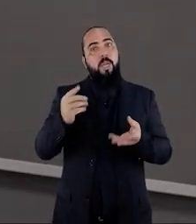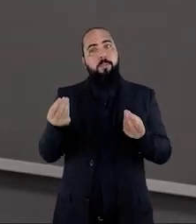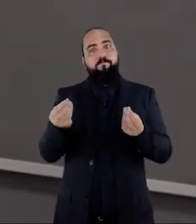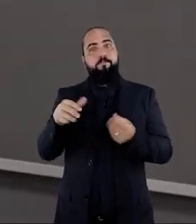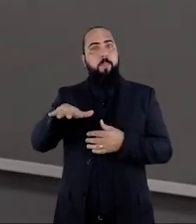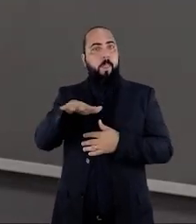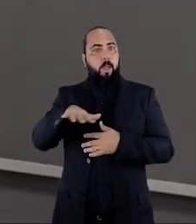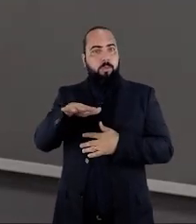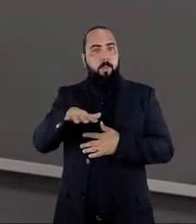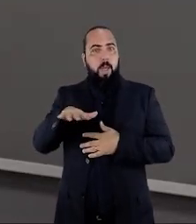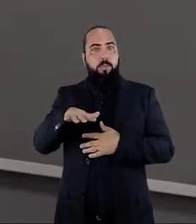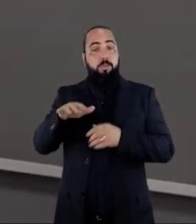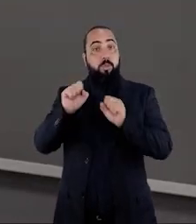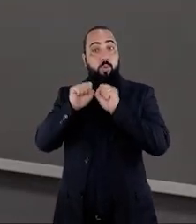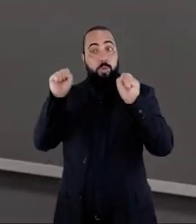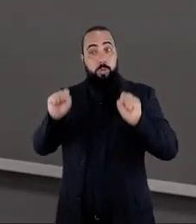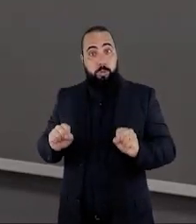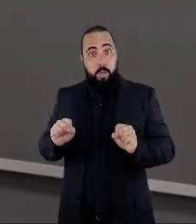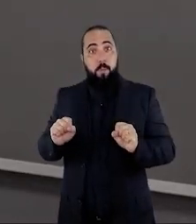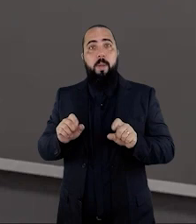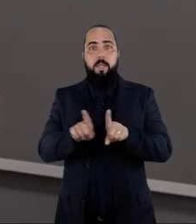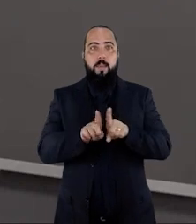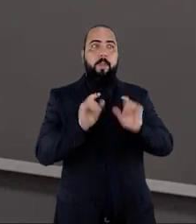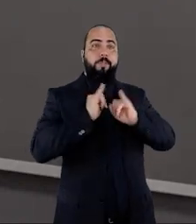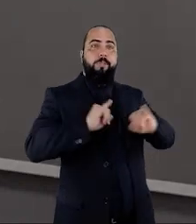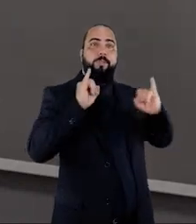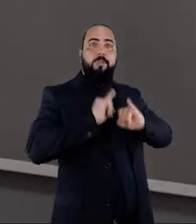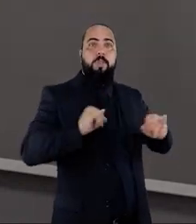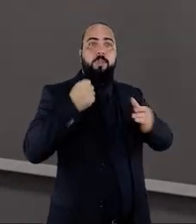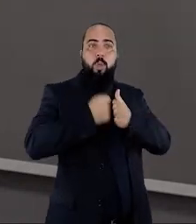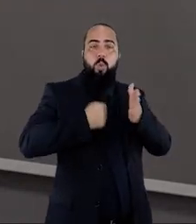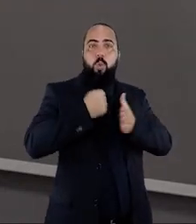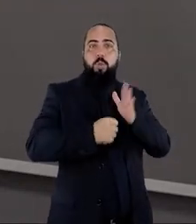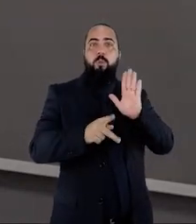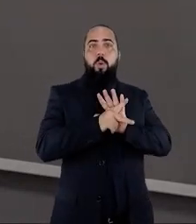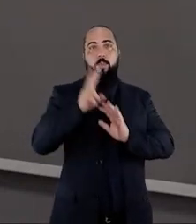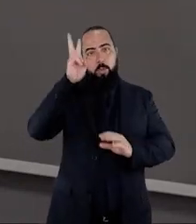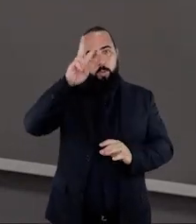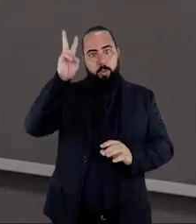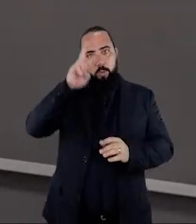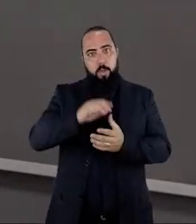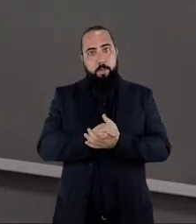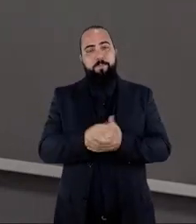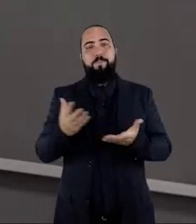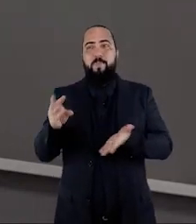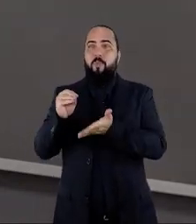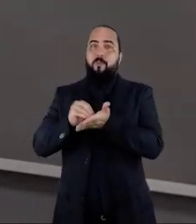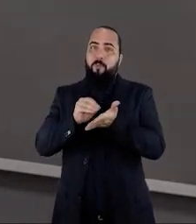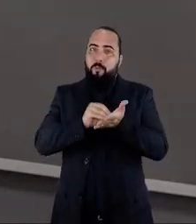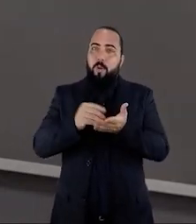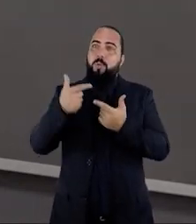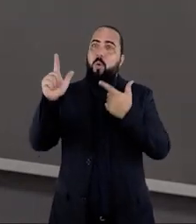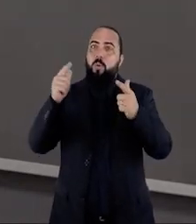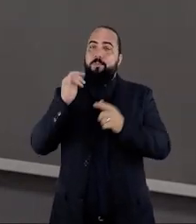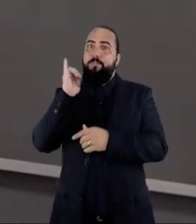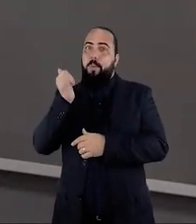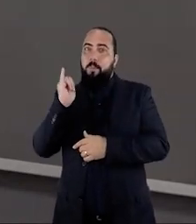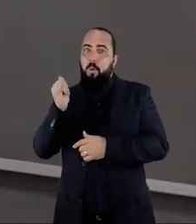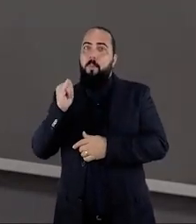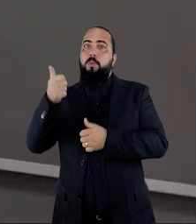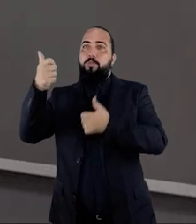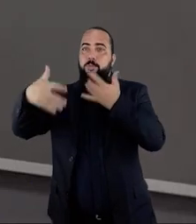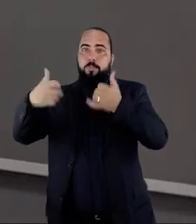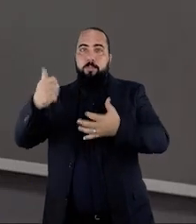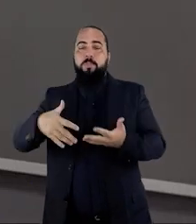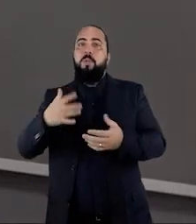que falta justamente são esses espaços de sistematização e de divulgação de muitas dessas histórias. Faltam muitas